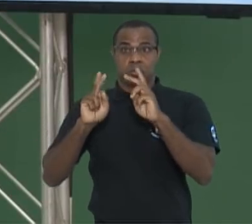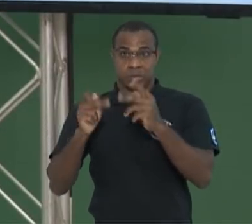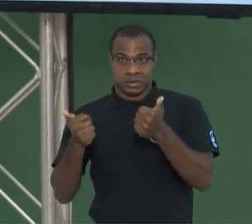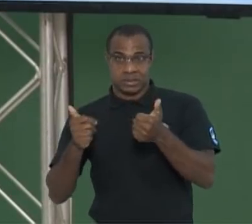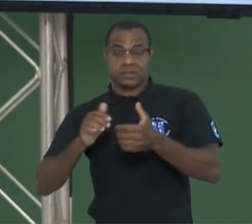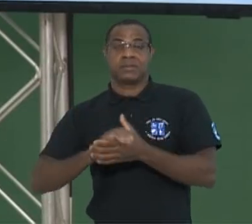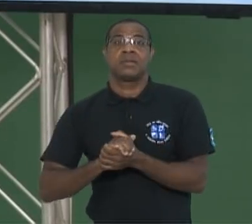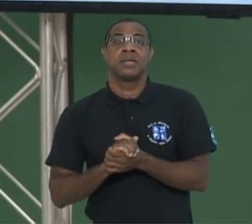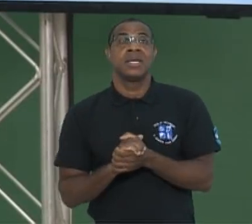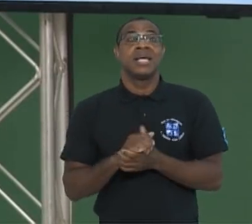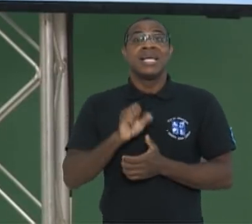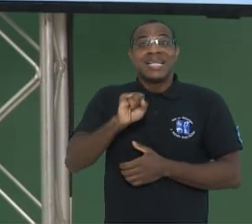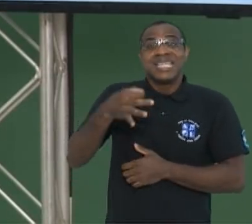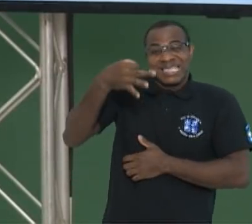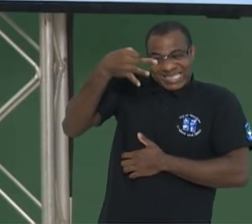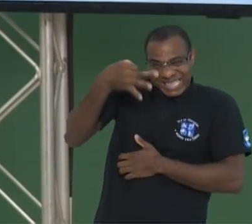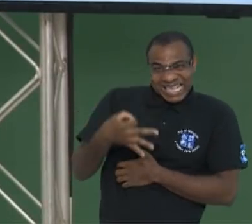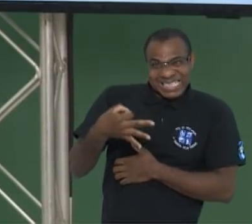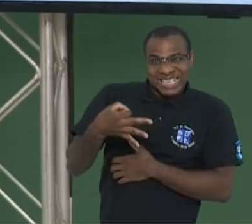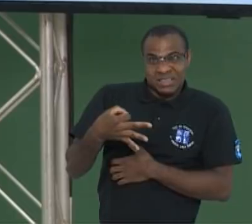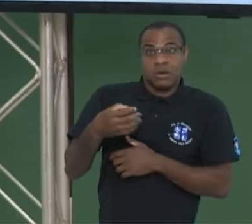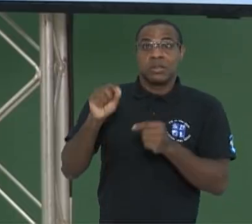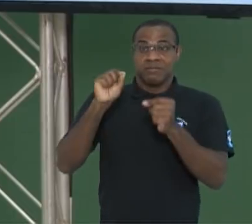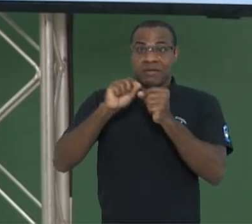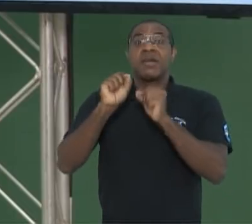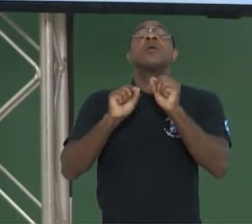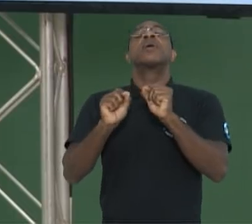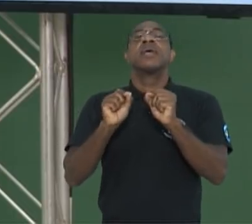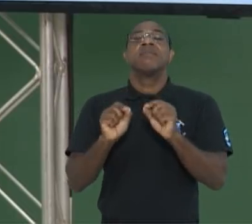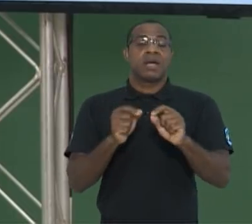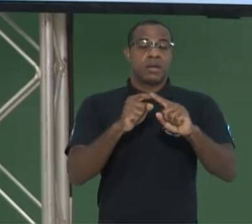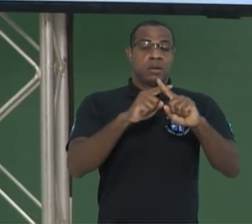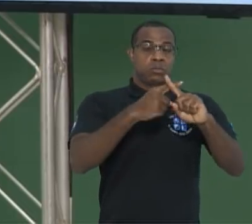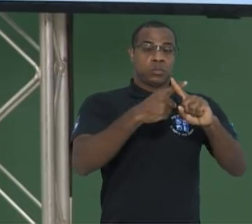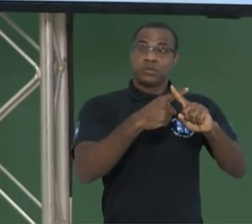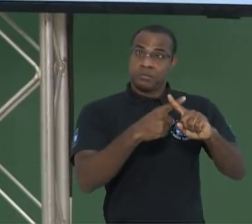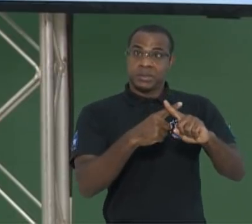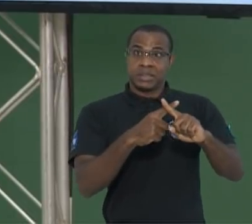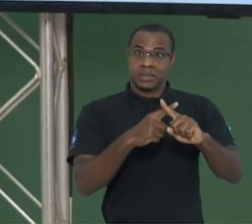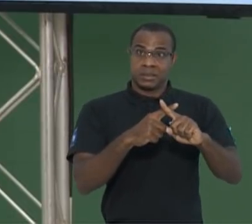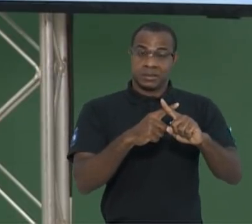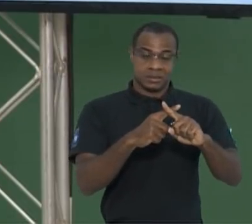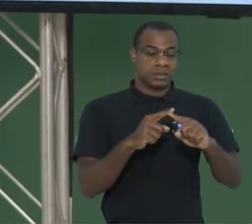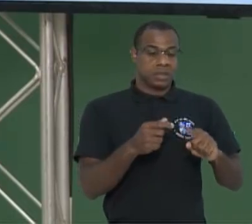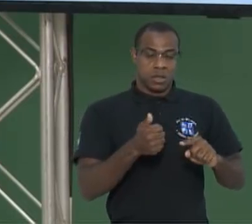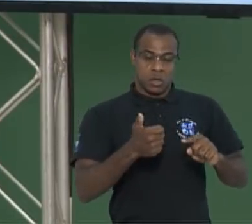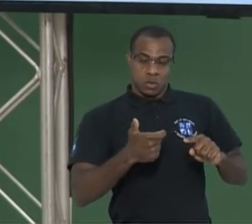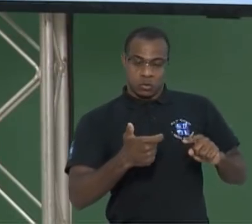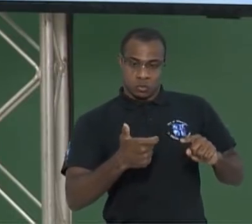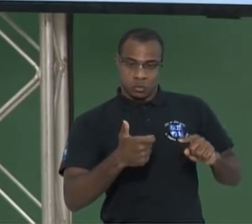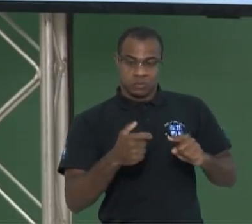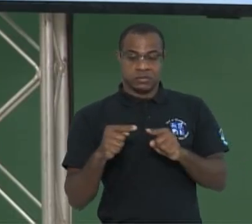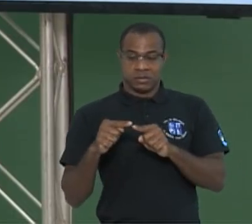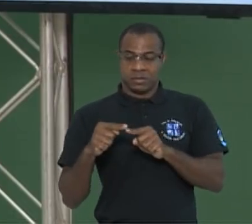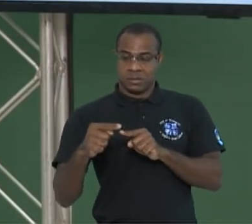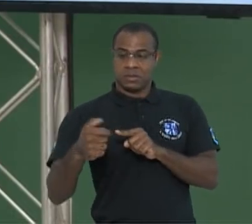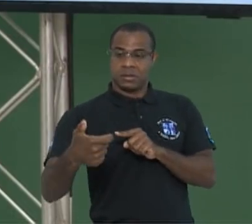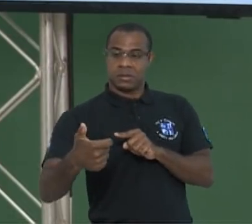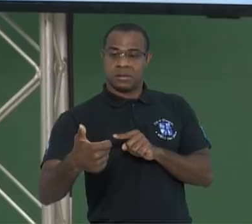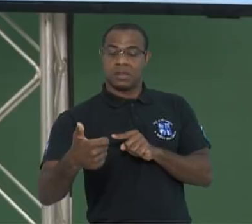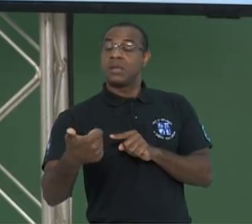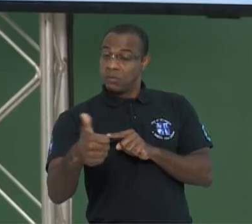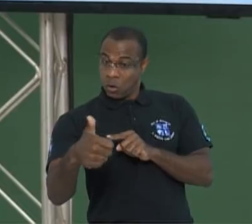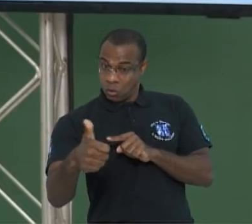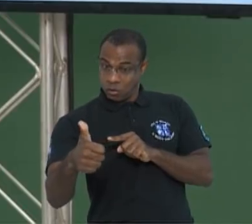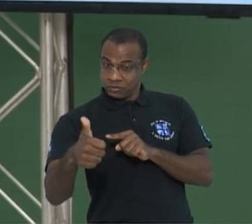se está certo isso, você vai multiplicar as três dimensões. 12 vezes 11 e vezes o